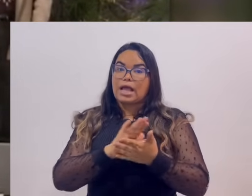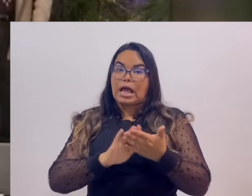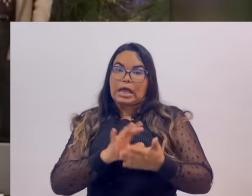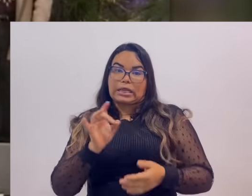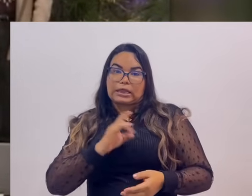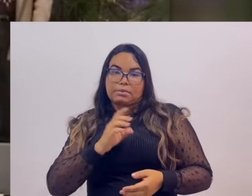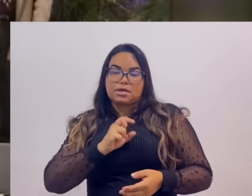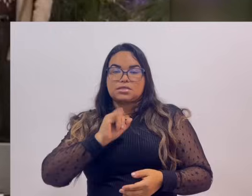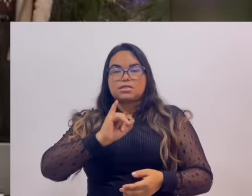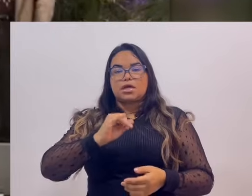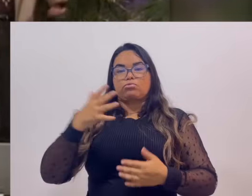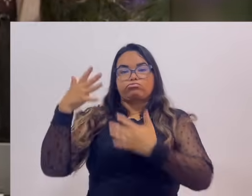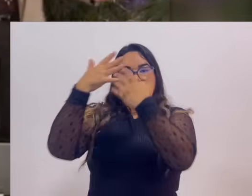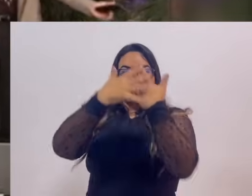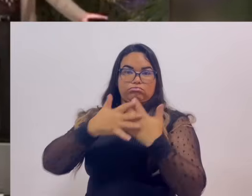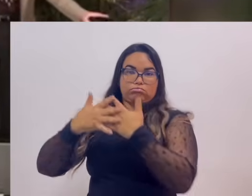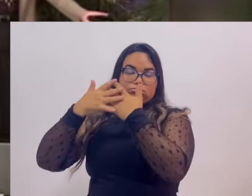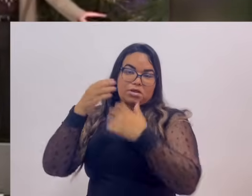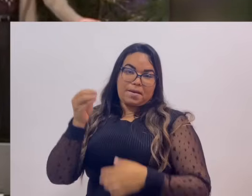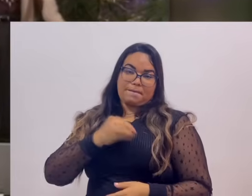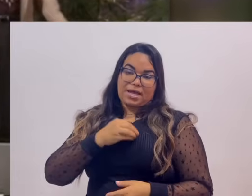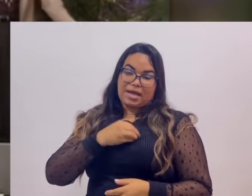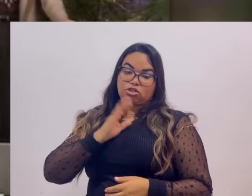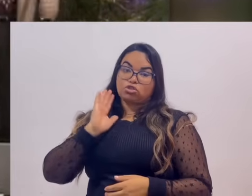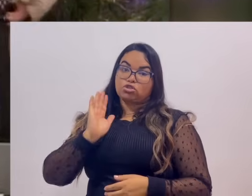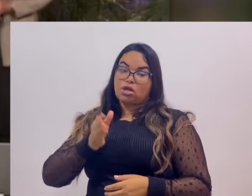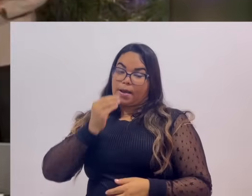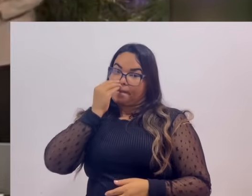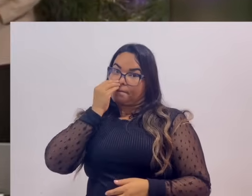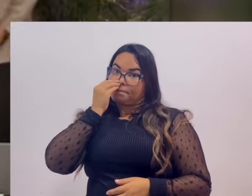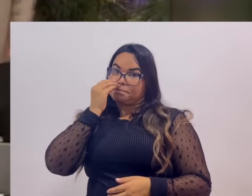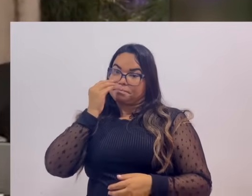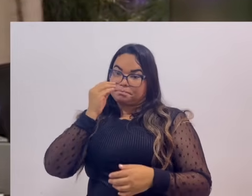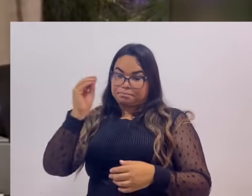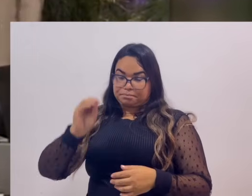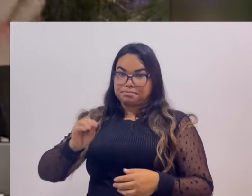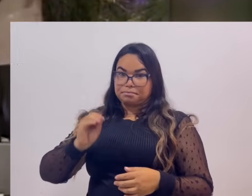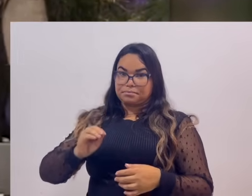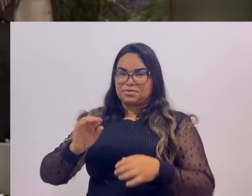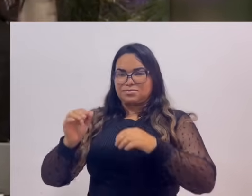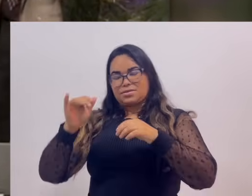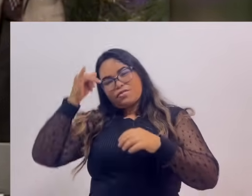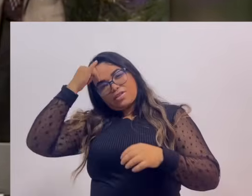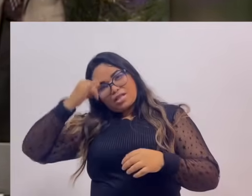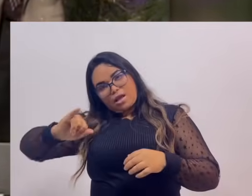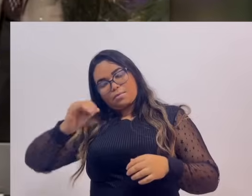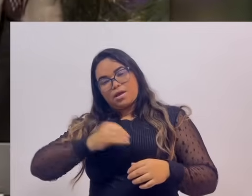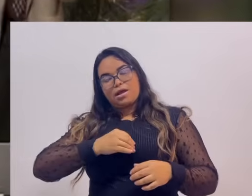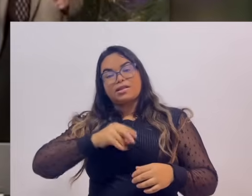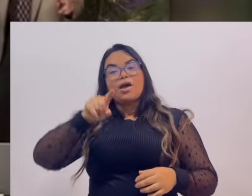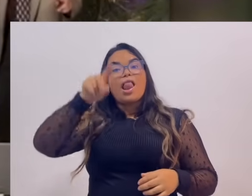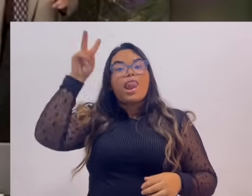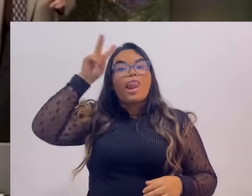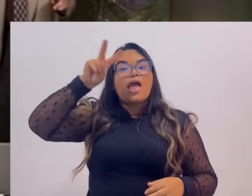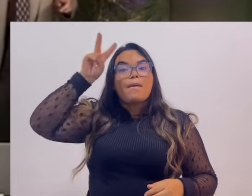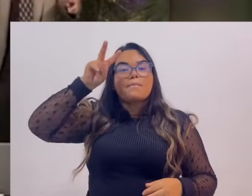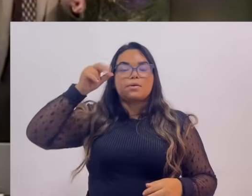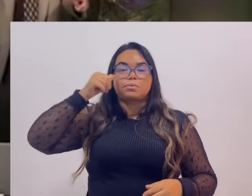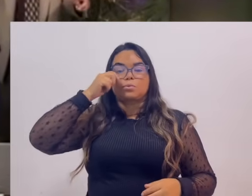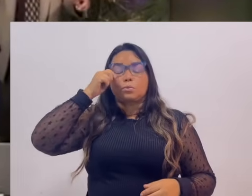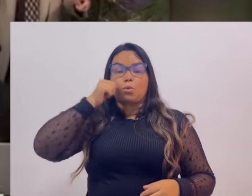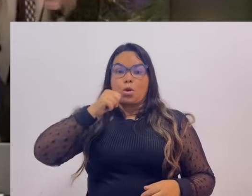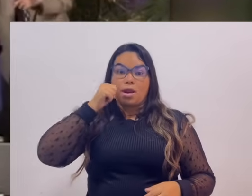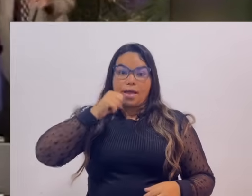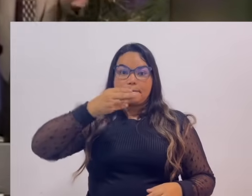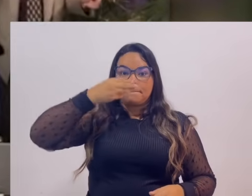mais linda do mundo não há nada a temer se nós tivermos confessado os nossos pecados e os tivermos abandonado